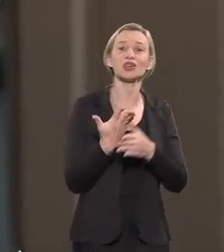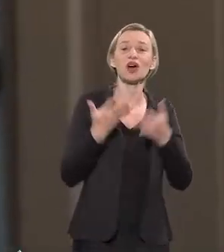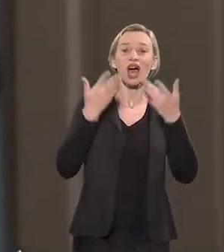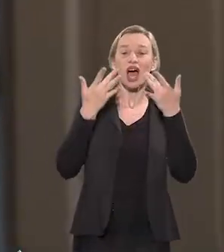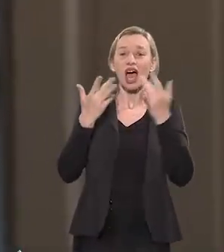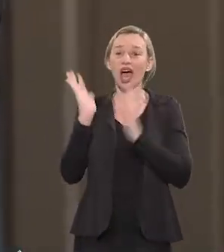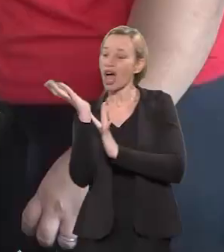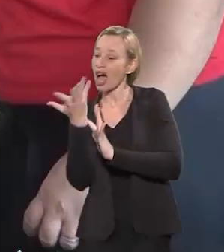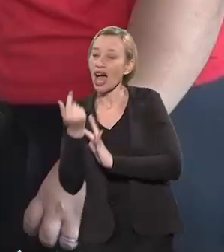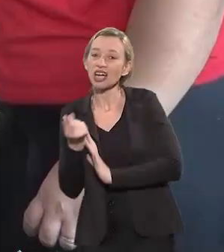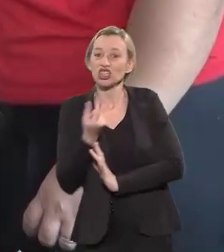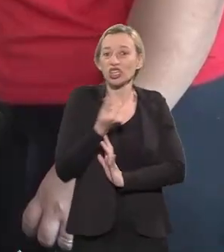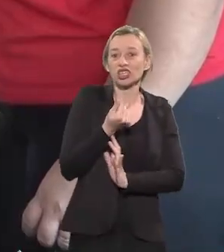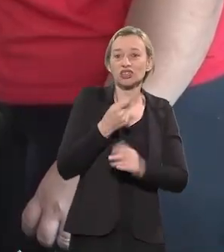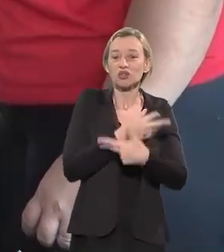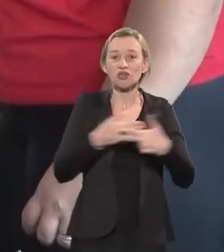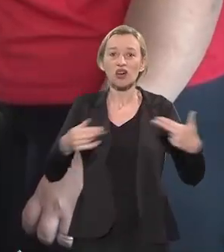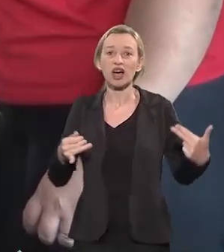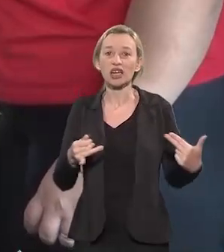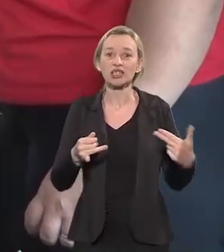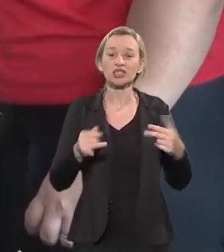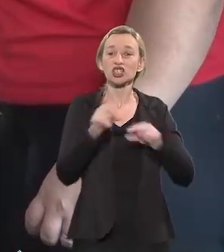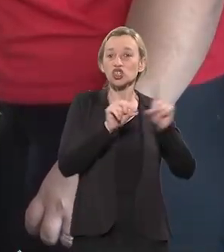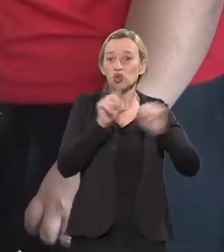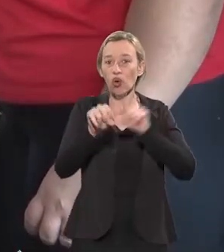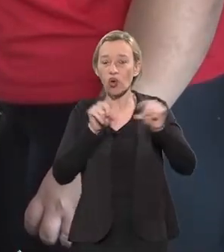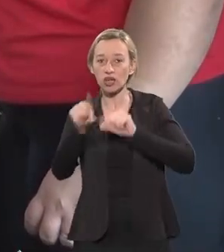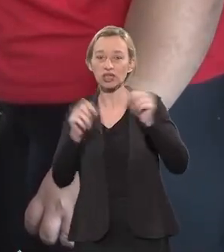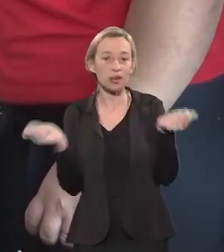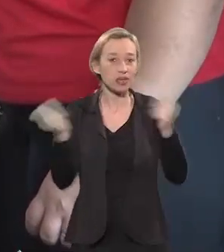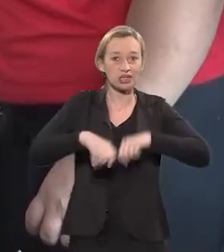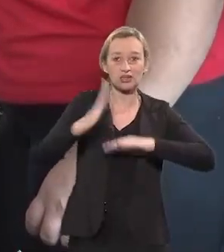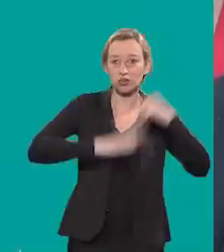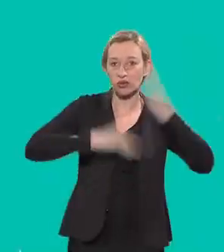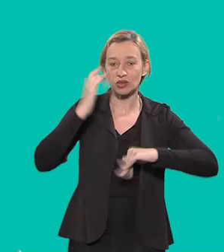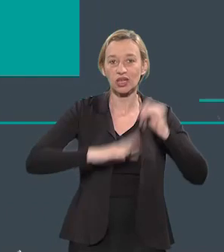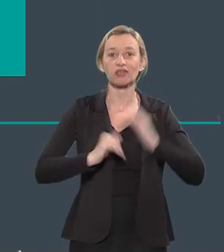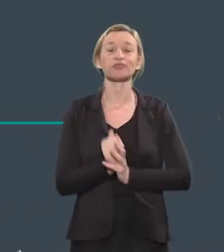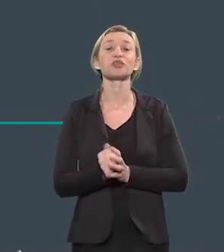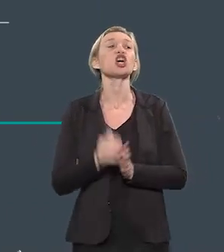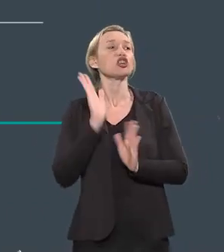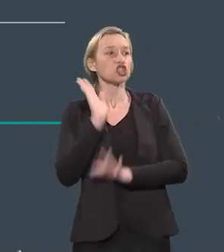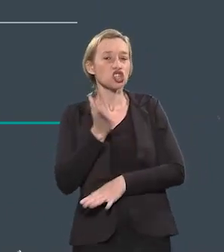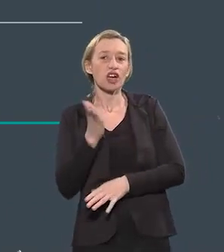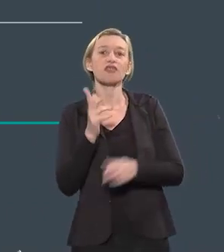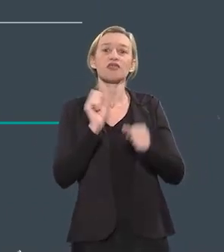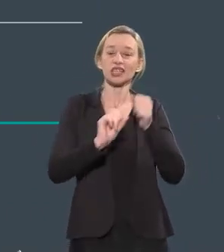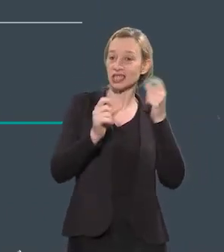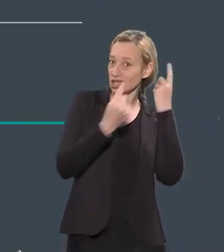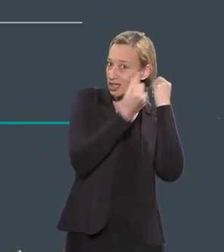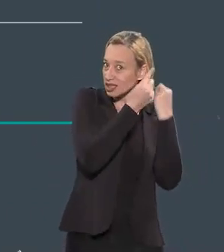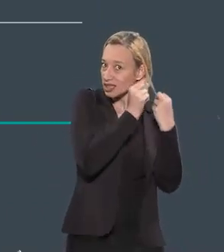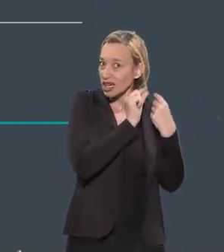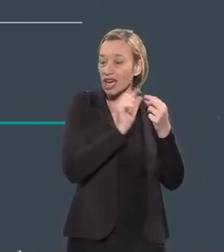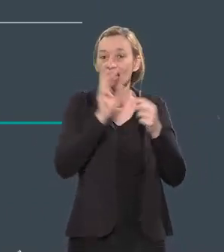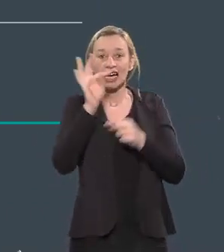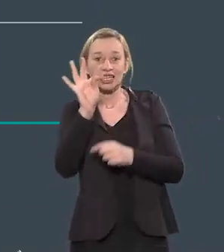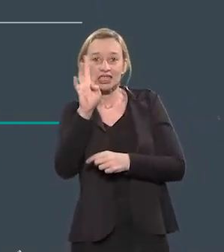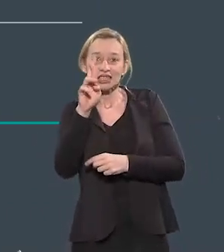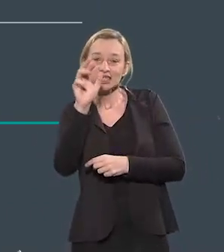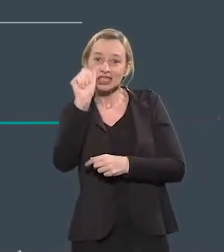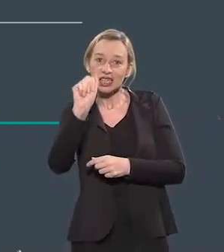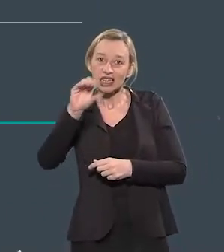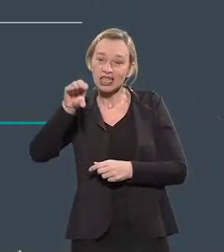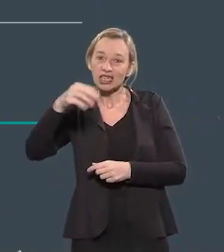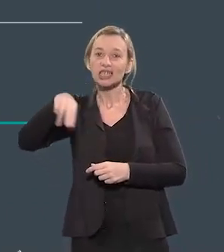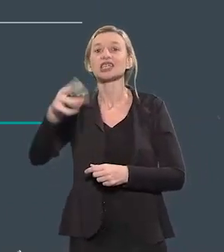surgiu o projeto Arte Tirando Renda, com diversas opções de capacitação profissional através da arte. Eu já fazia trança e eu